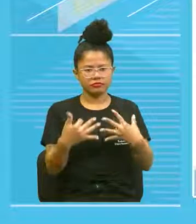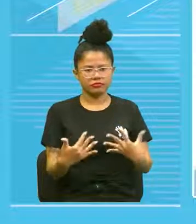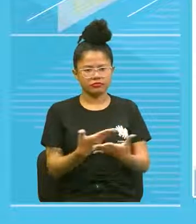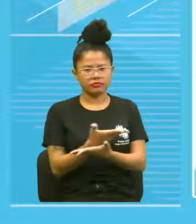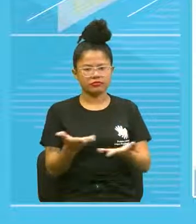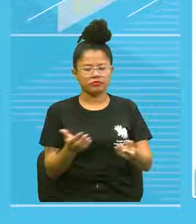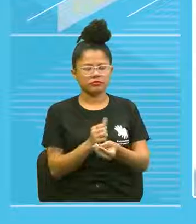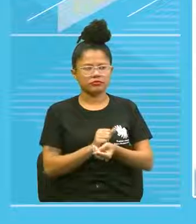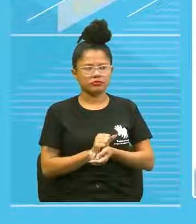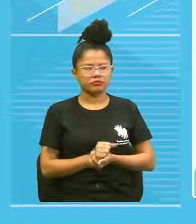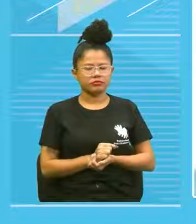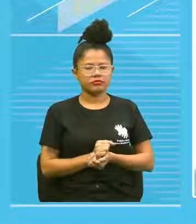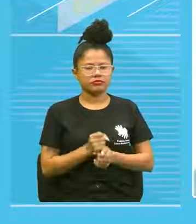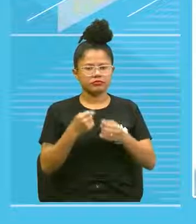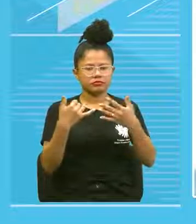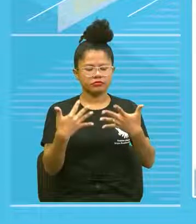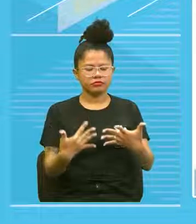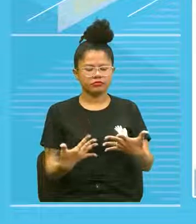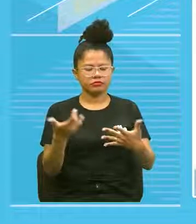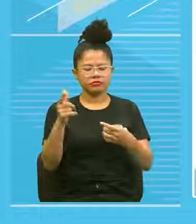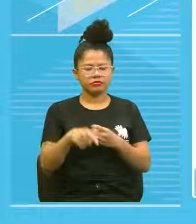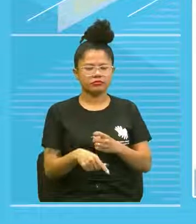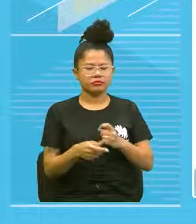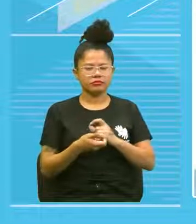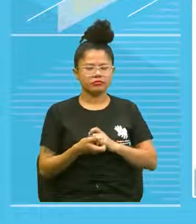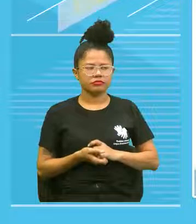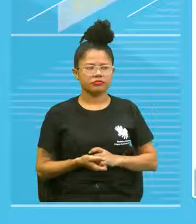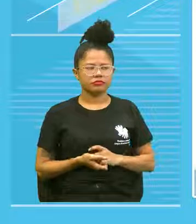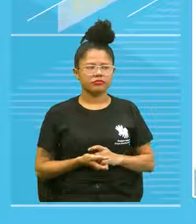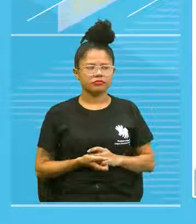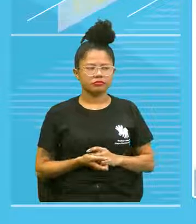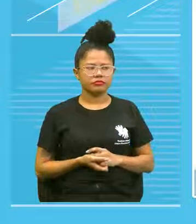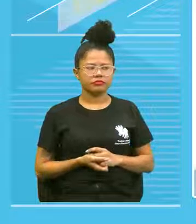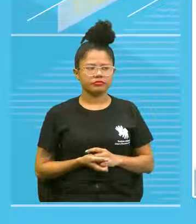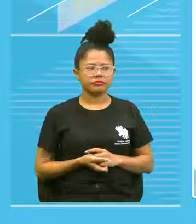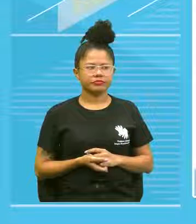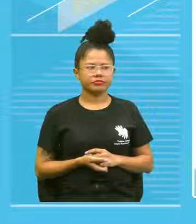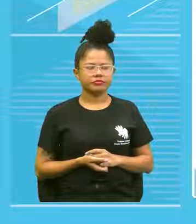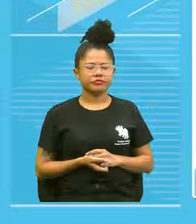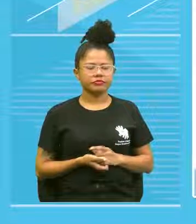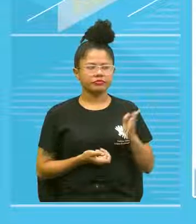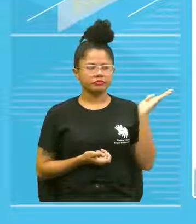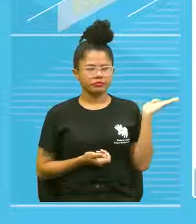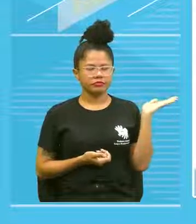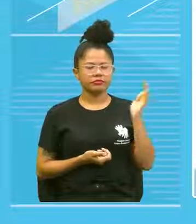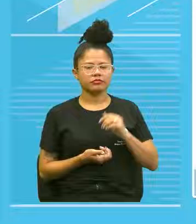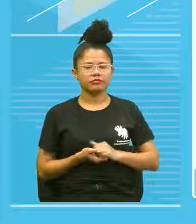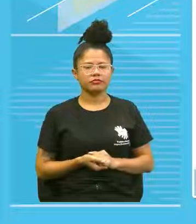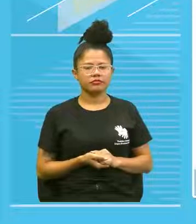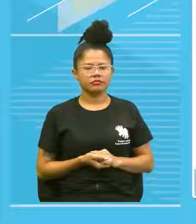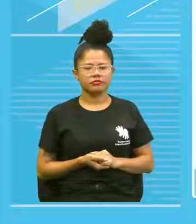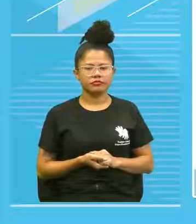falar o explicar mais sobre ele e o carvão